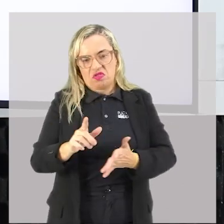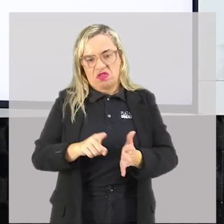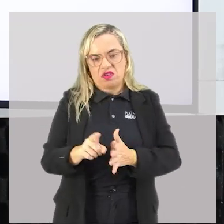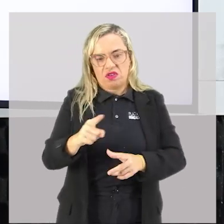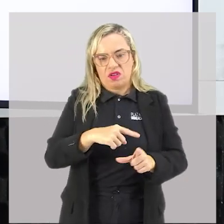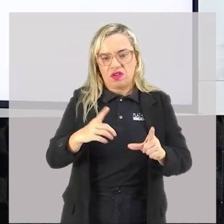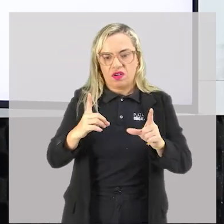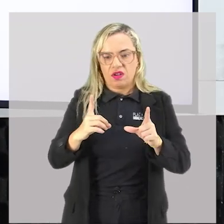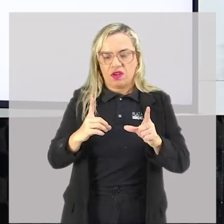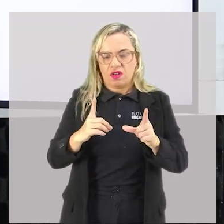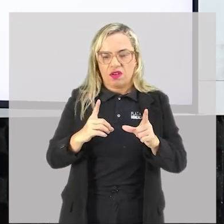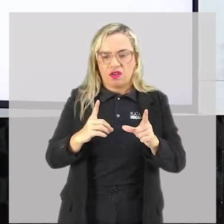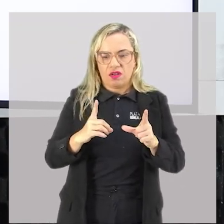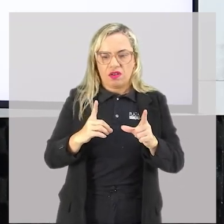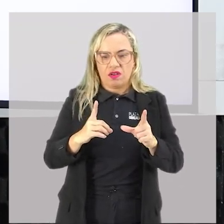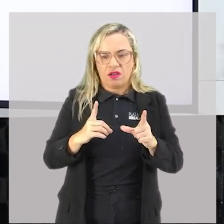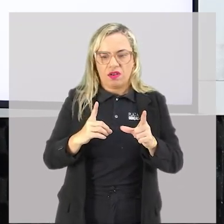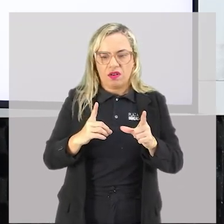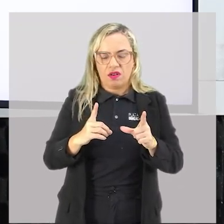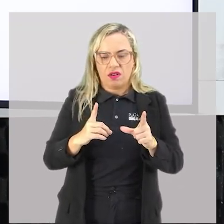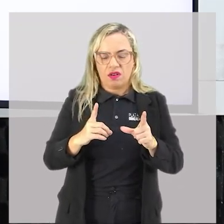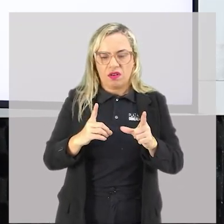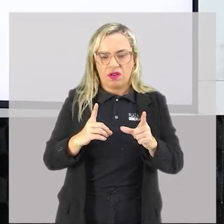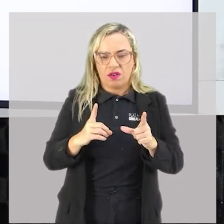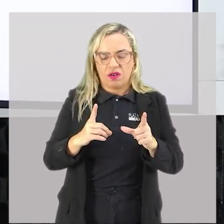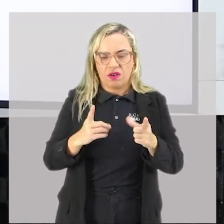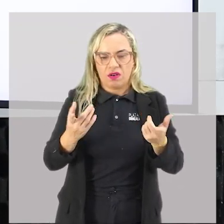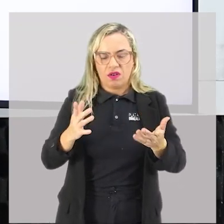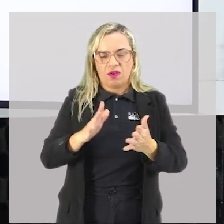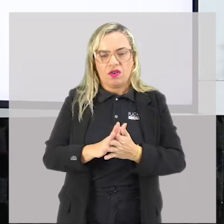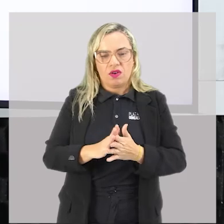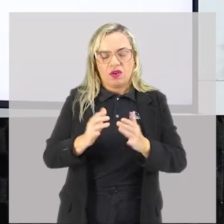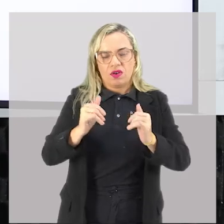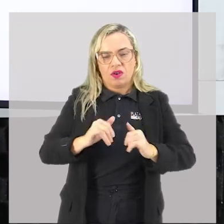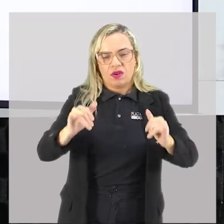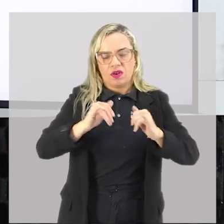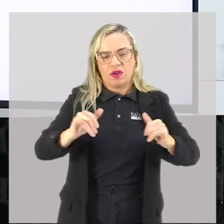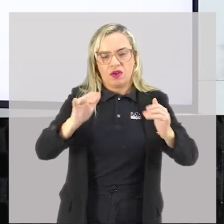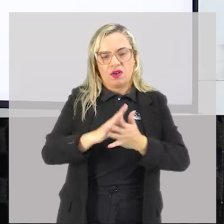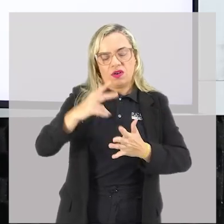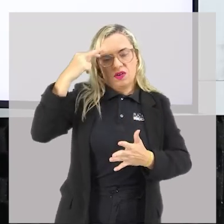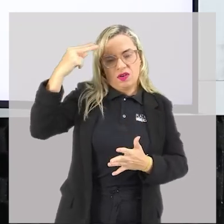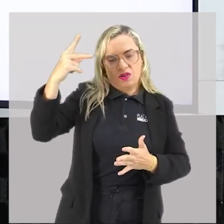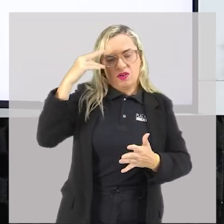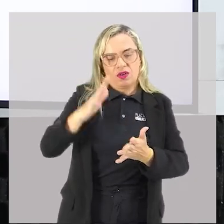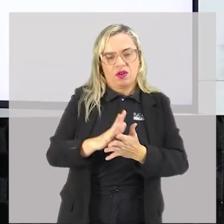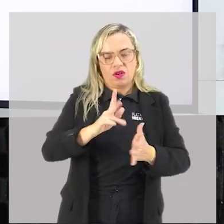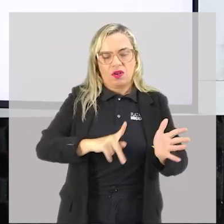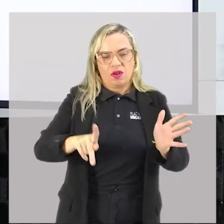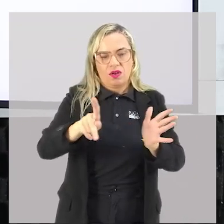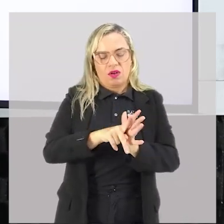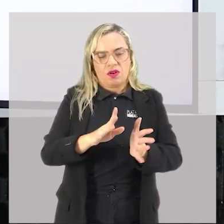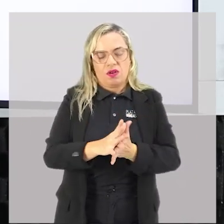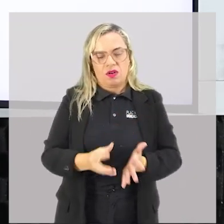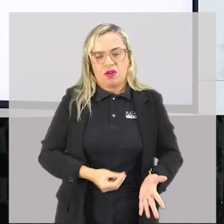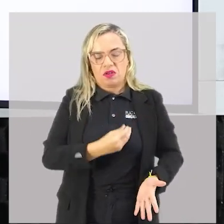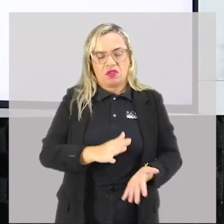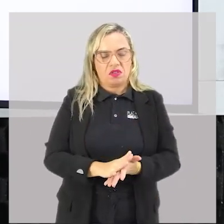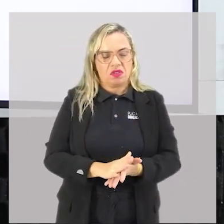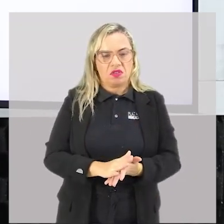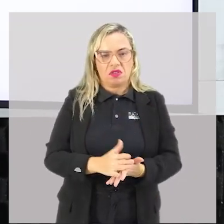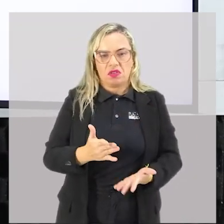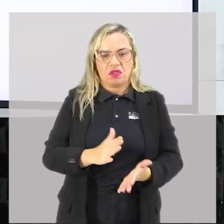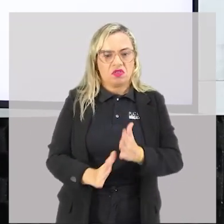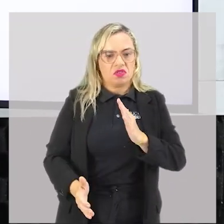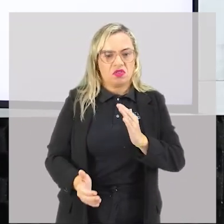personal story that is unrelated. Então, você compartilha uma história pessoal que não tem nada a ver com o trabalho que está sendo ofertado.